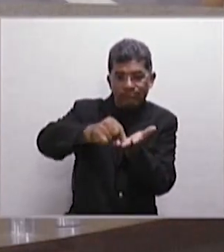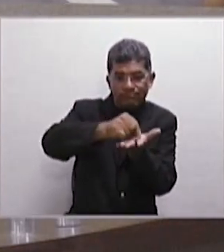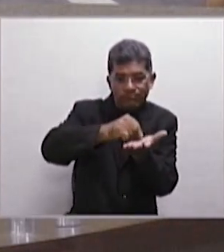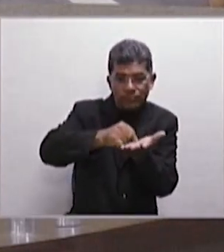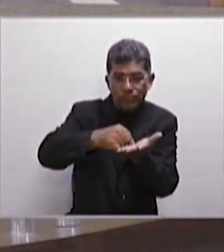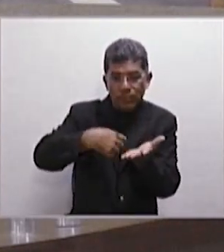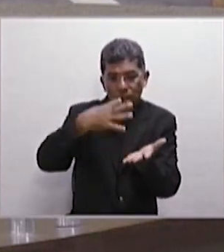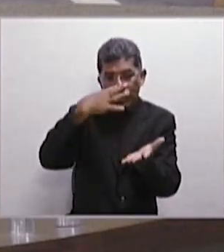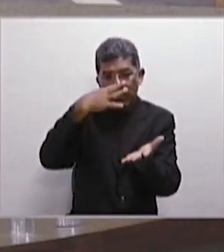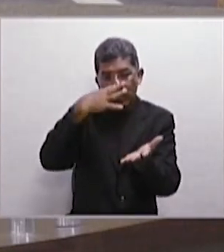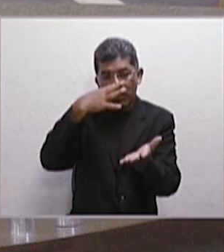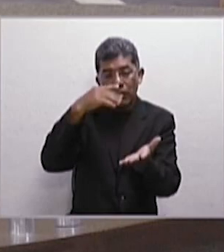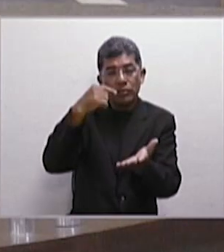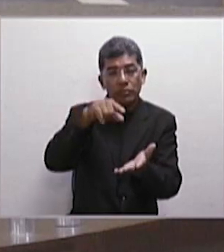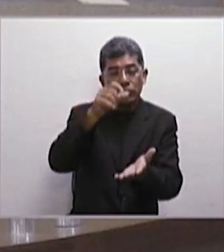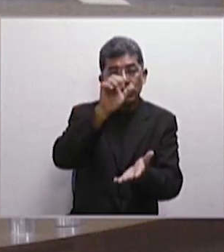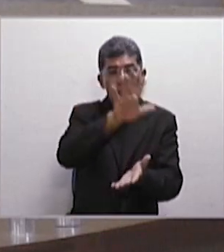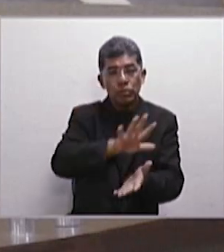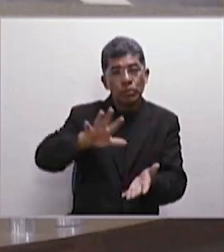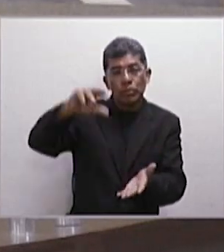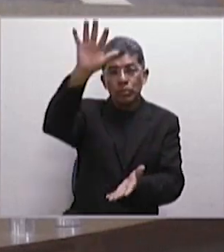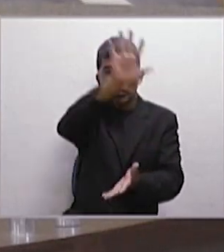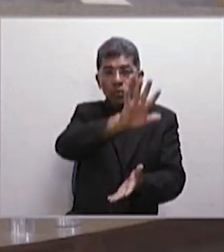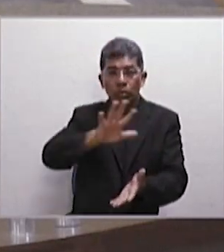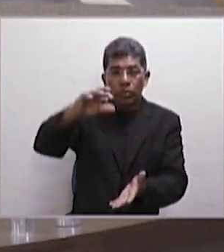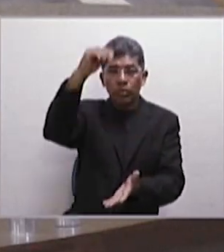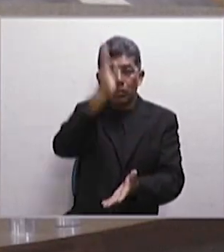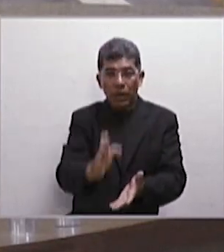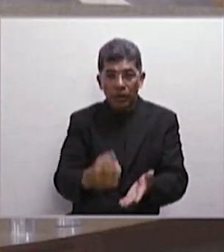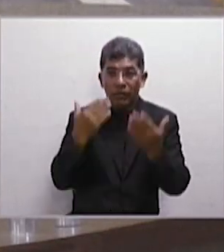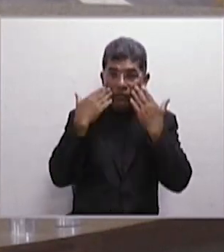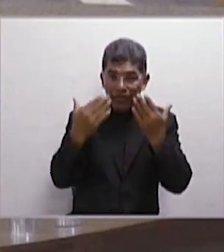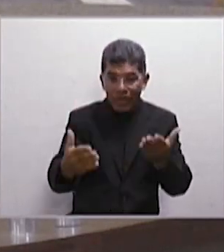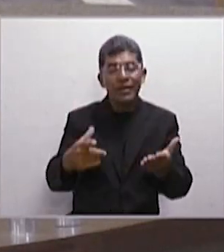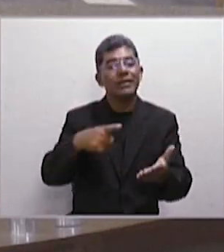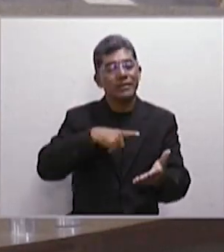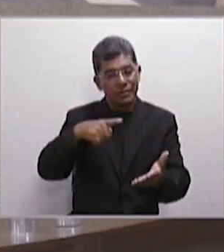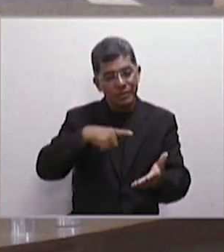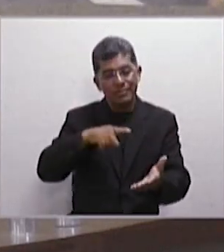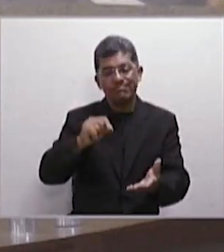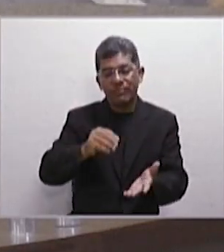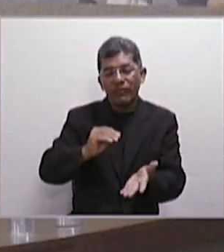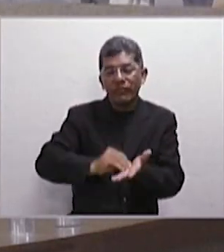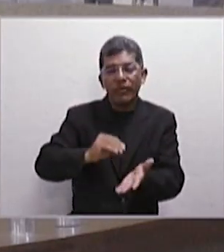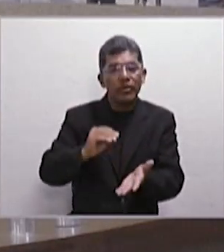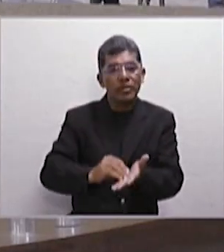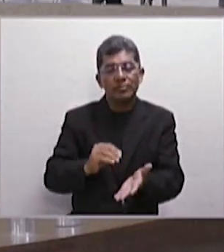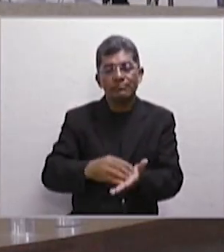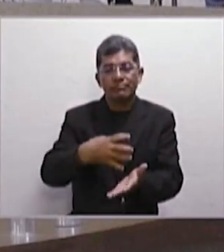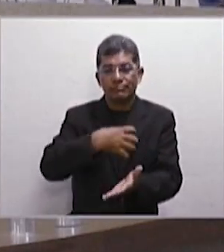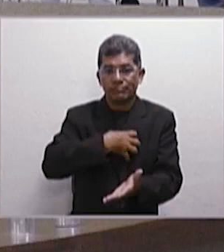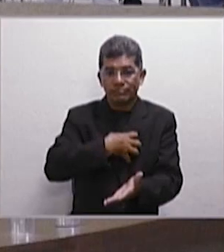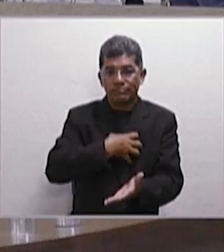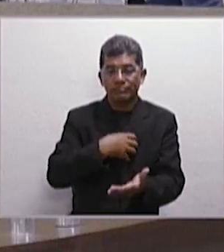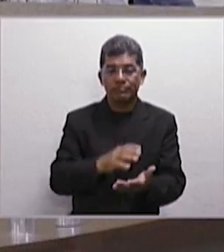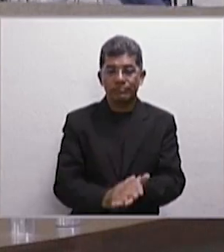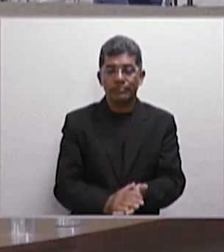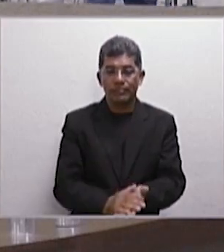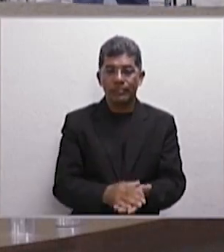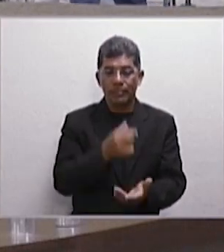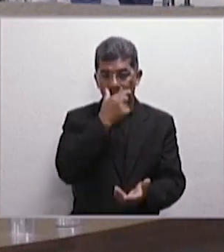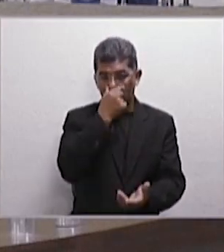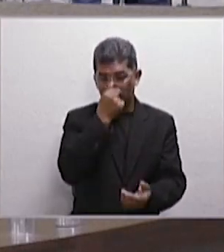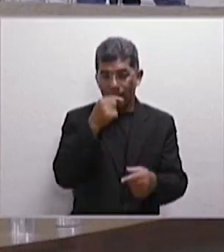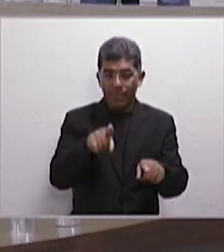observamos Brasil a fora né nós observamos que há uma falta de sensibilidade em relação a estiagem